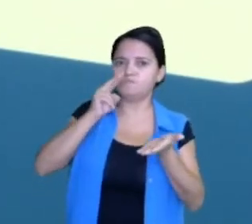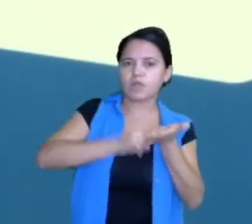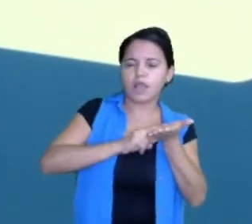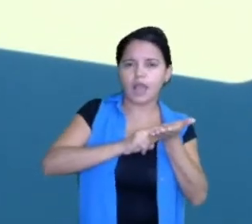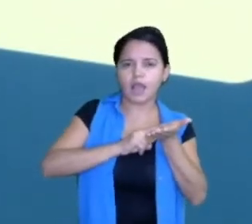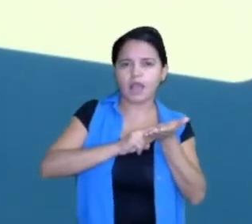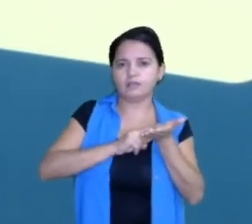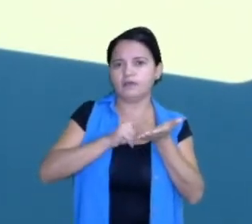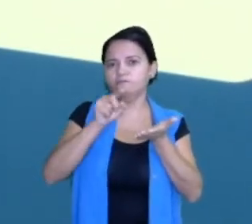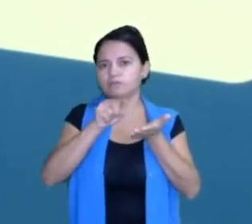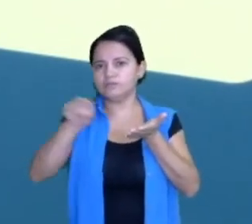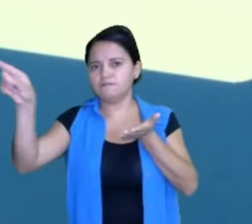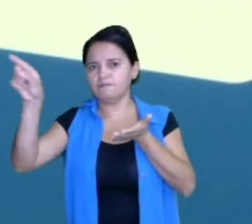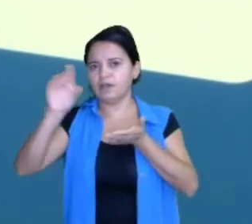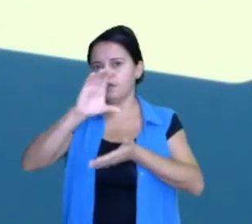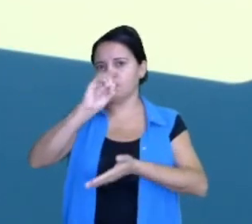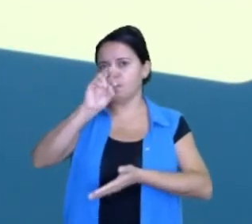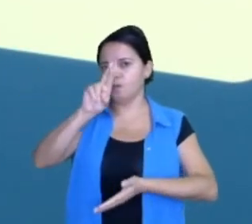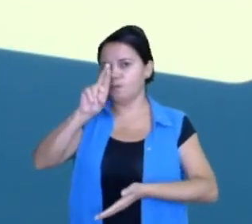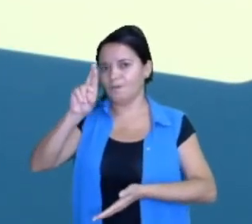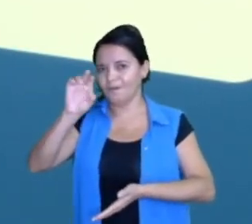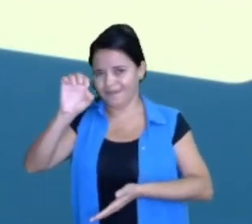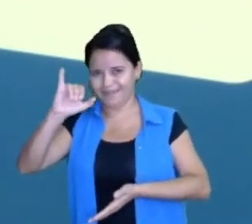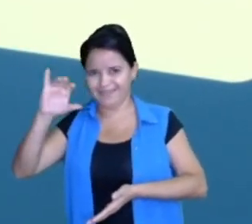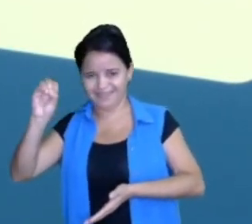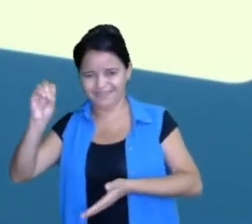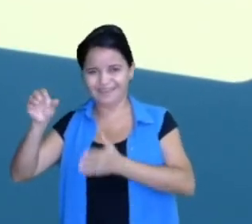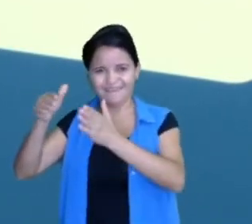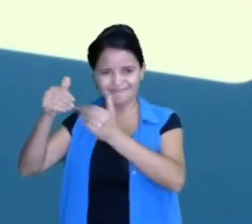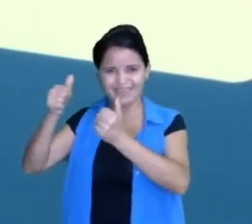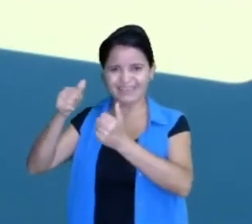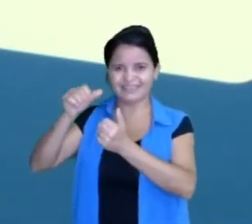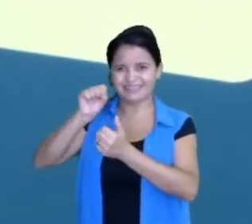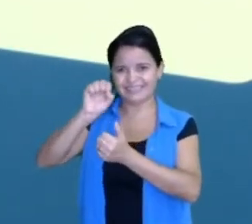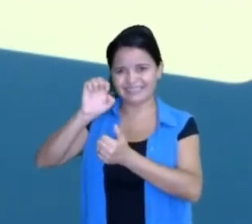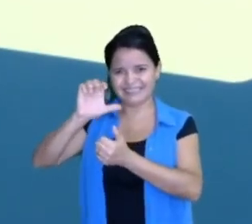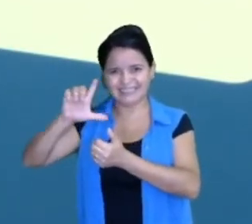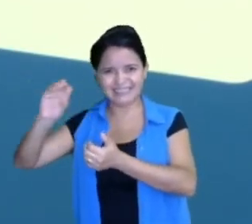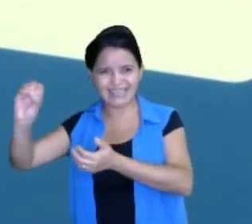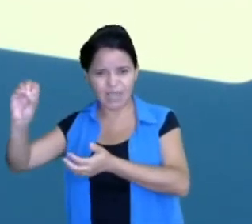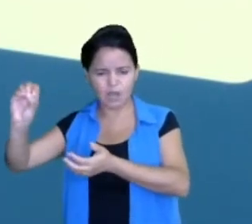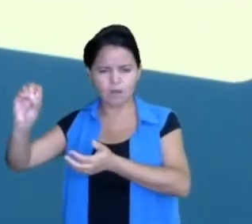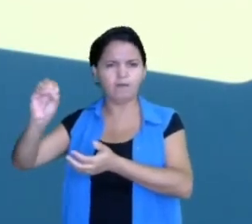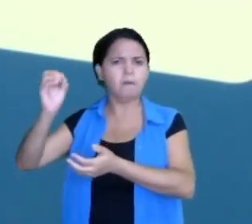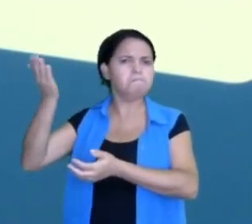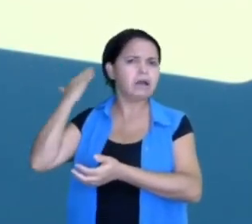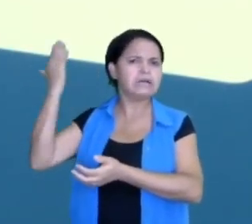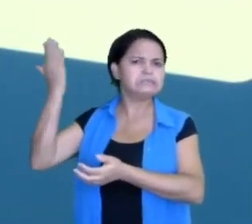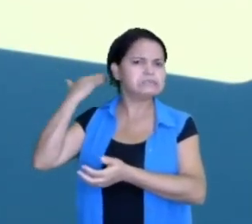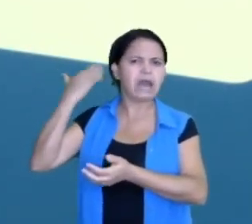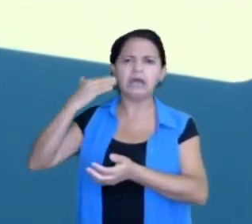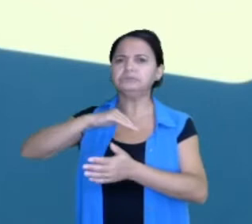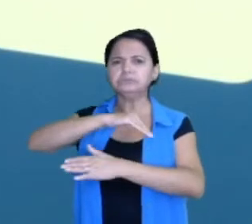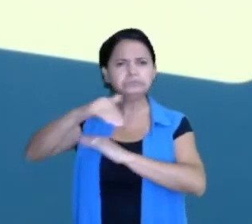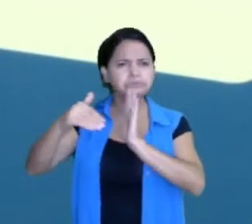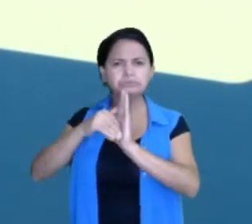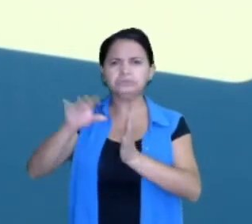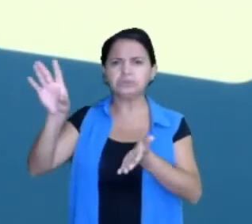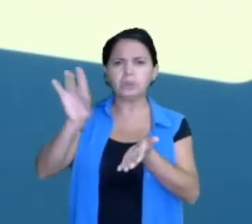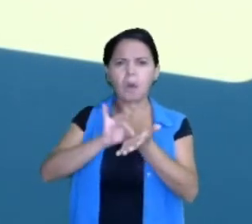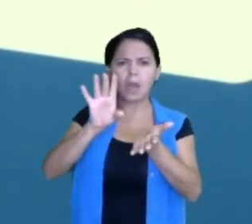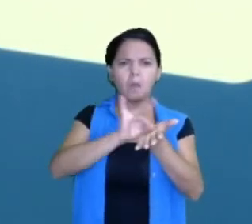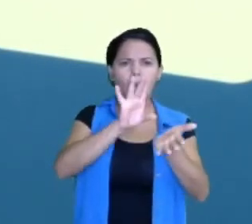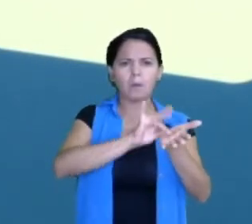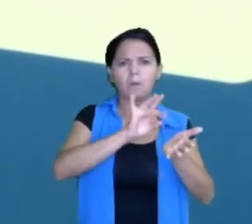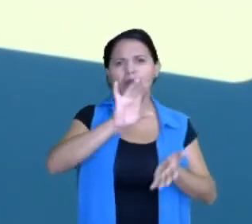selo? Pois é, tá? Naquela época era colocado selo em jornal, em documento, os ingleses queriam saber de